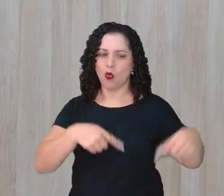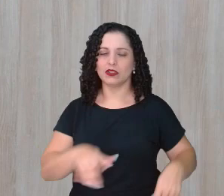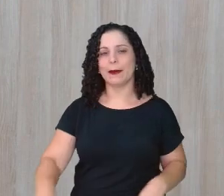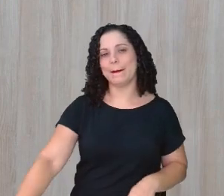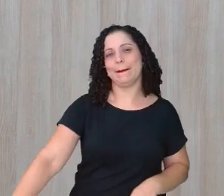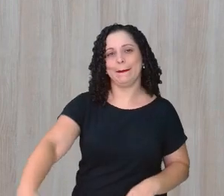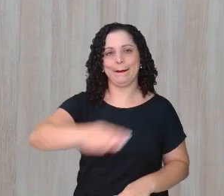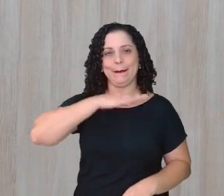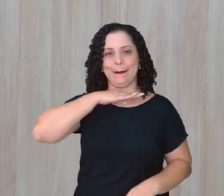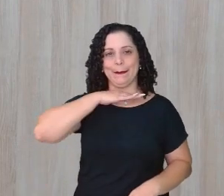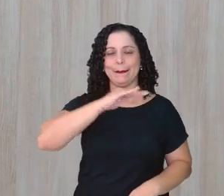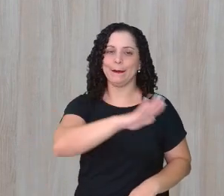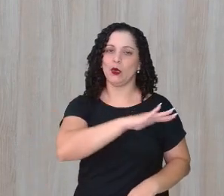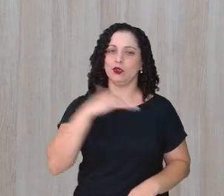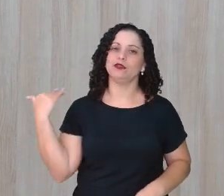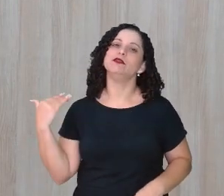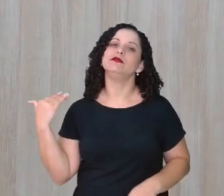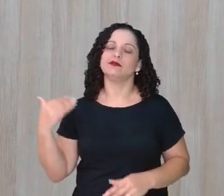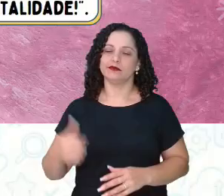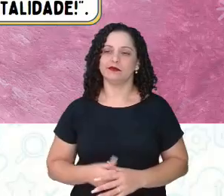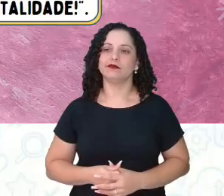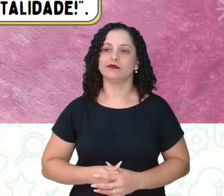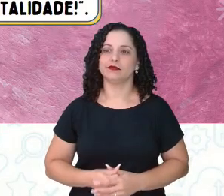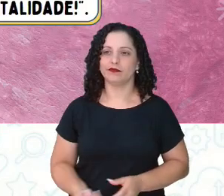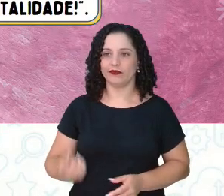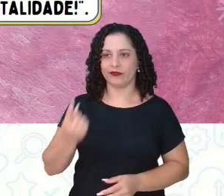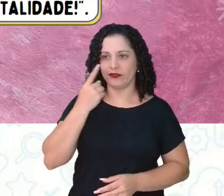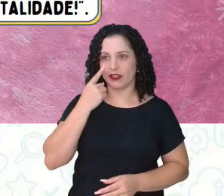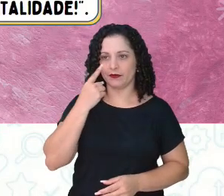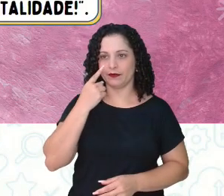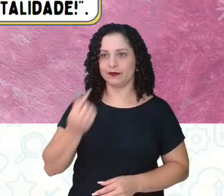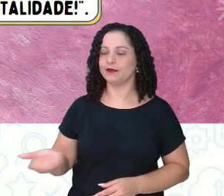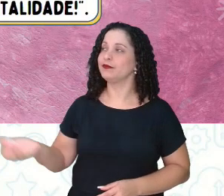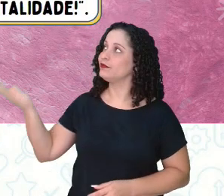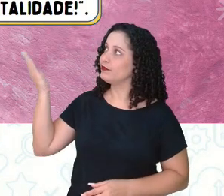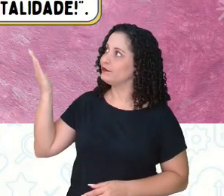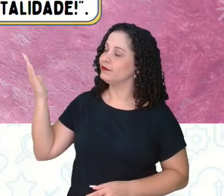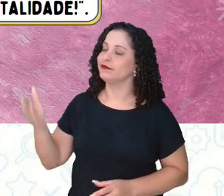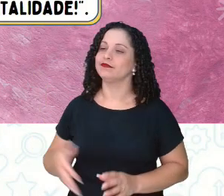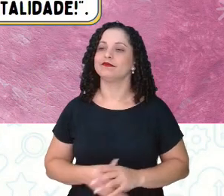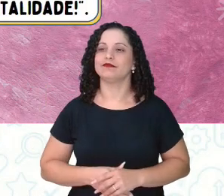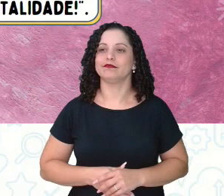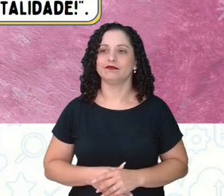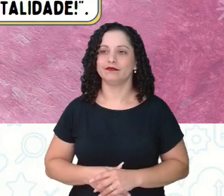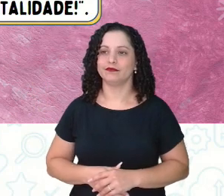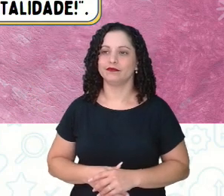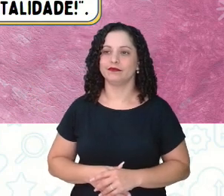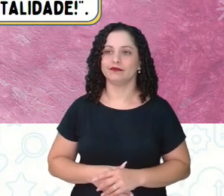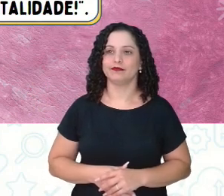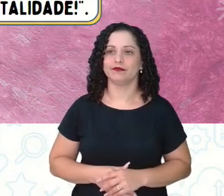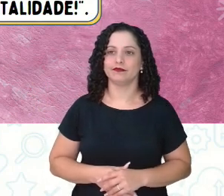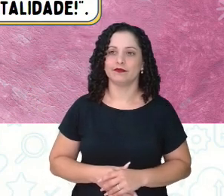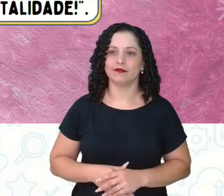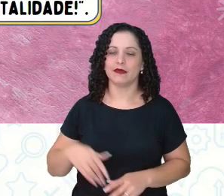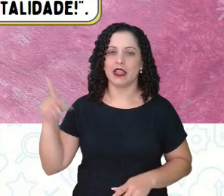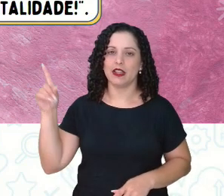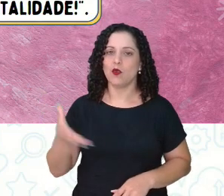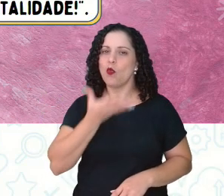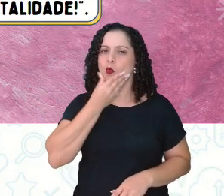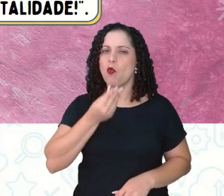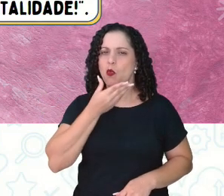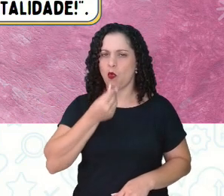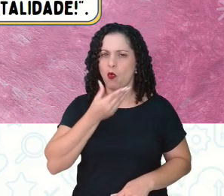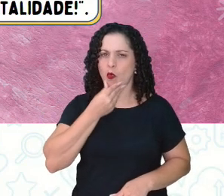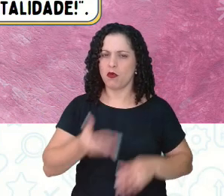né? Condenado à guilhotina. Então, vejam aí na tela, olha. Ele representava, né, essa ala mais radical dos